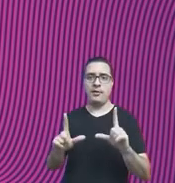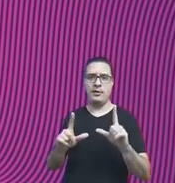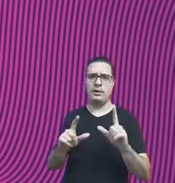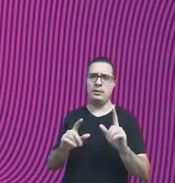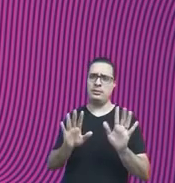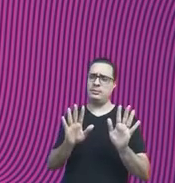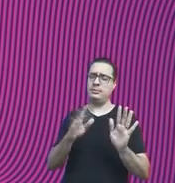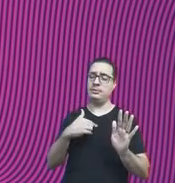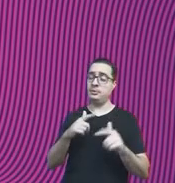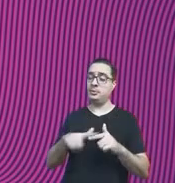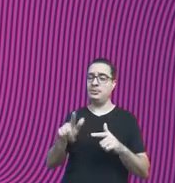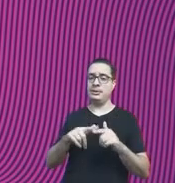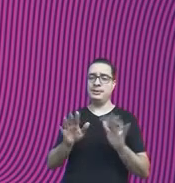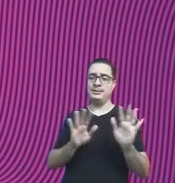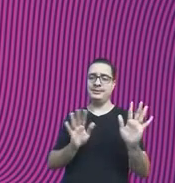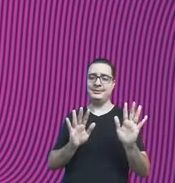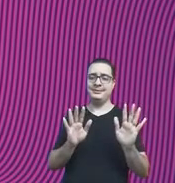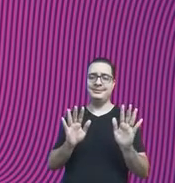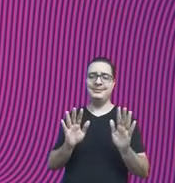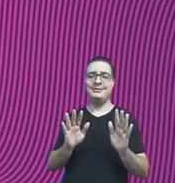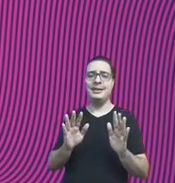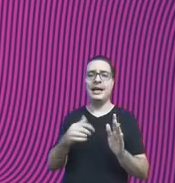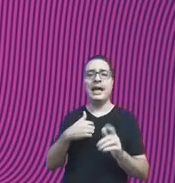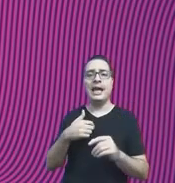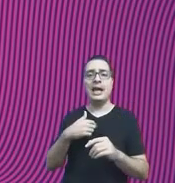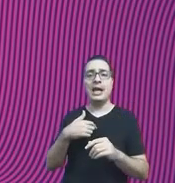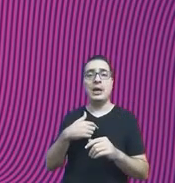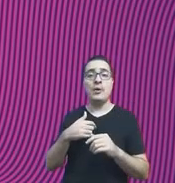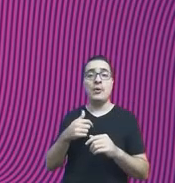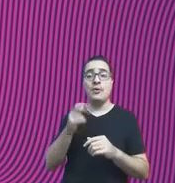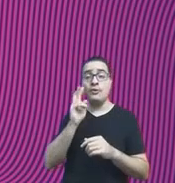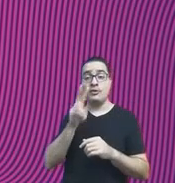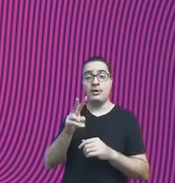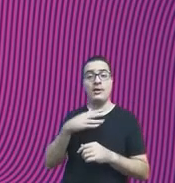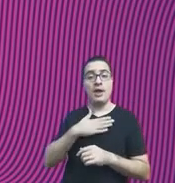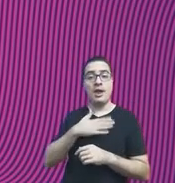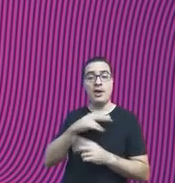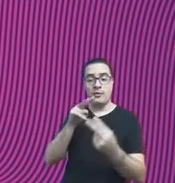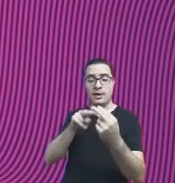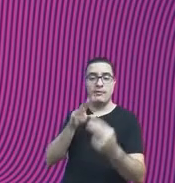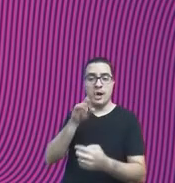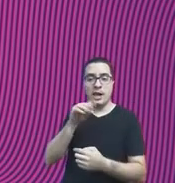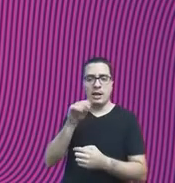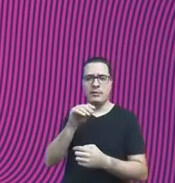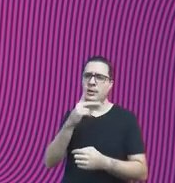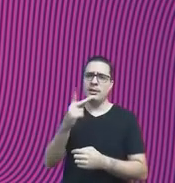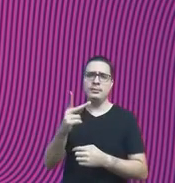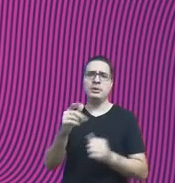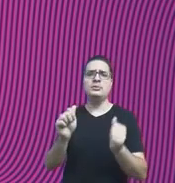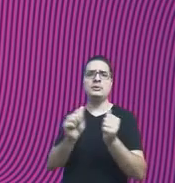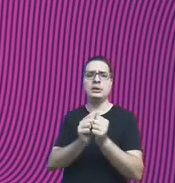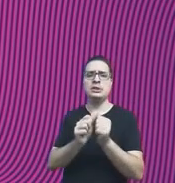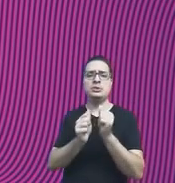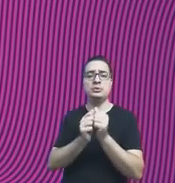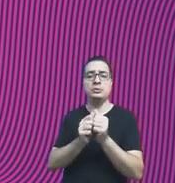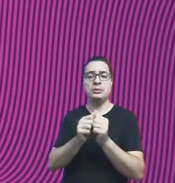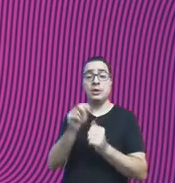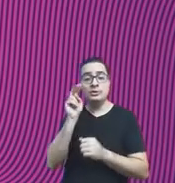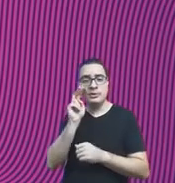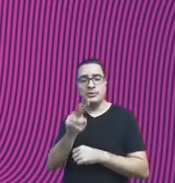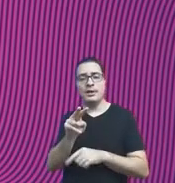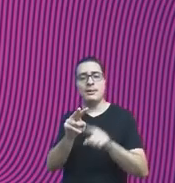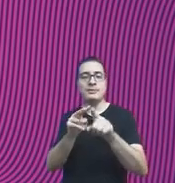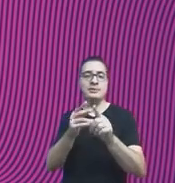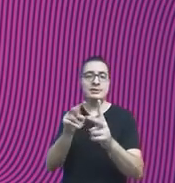cara, que eu só fico reparando em mim mesmo falando. Eu pedi para vocês ficarem na tela, que pelo menos eu consigo olhar para vocês. O